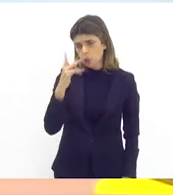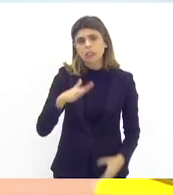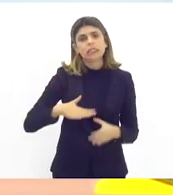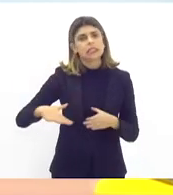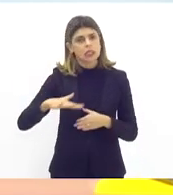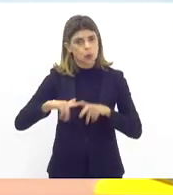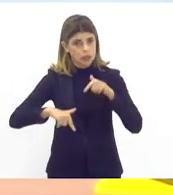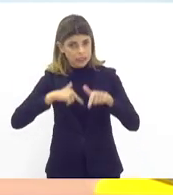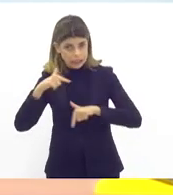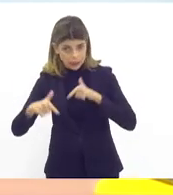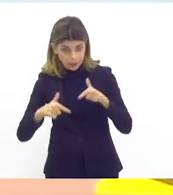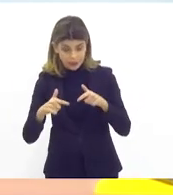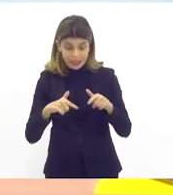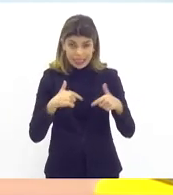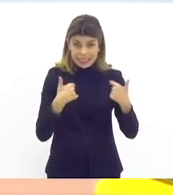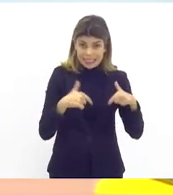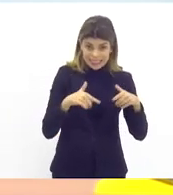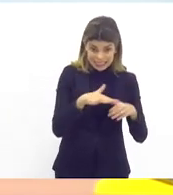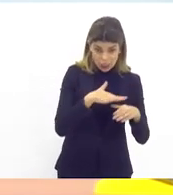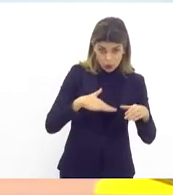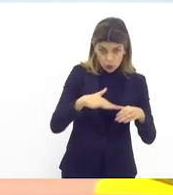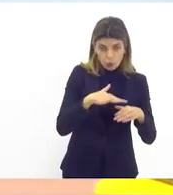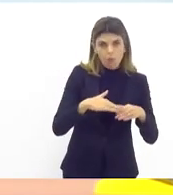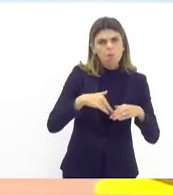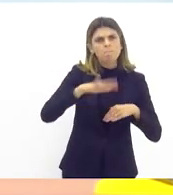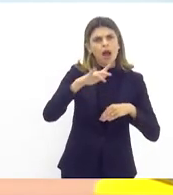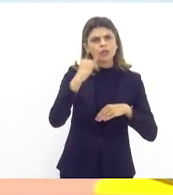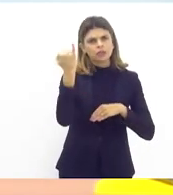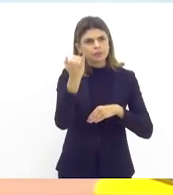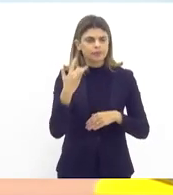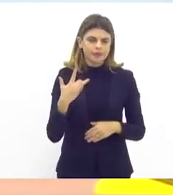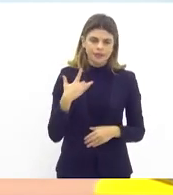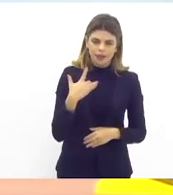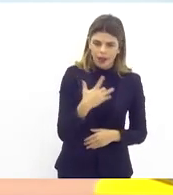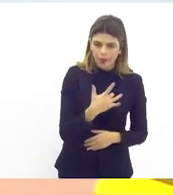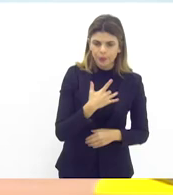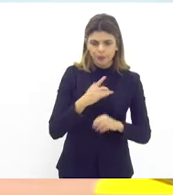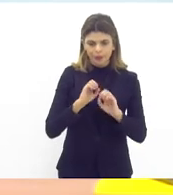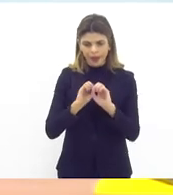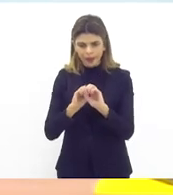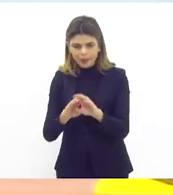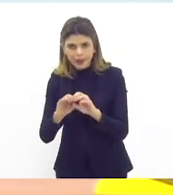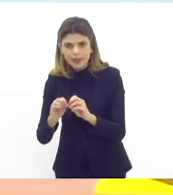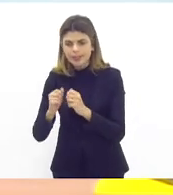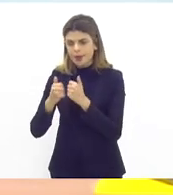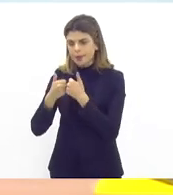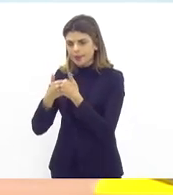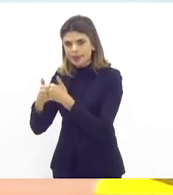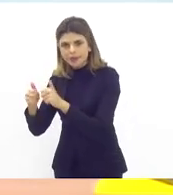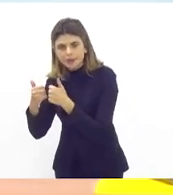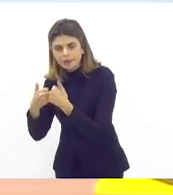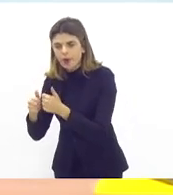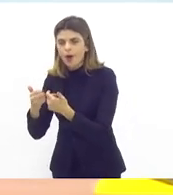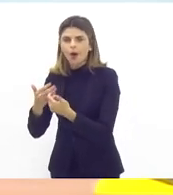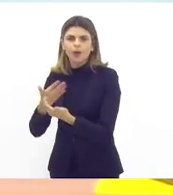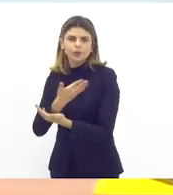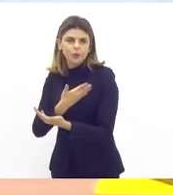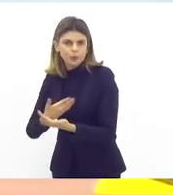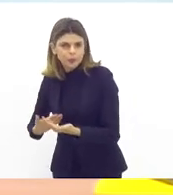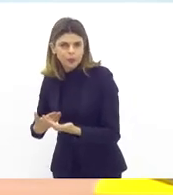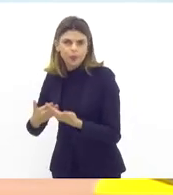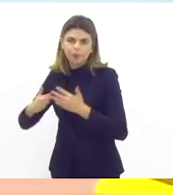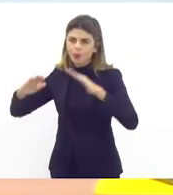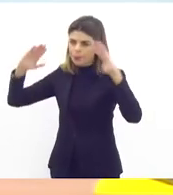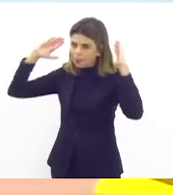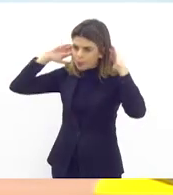serviço. Os setores de serviços que são socialmente mais relevantes, que são saúde, educação, transporte público, coletivo,